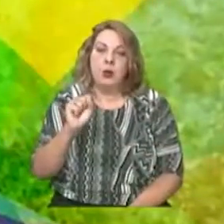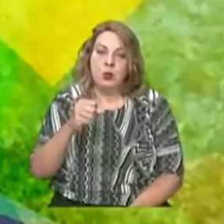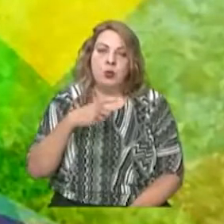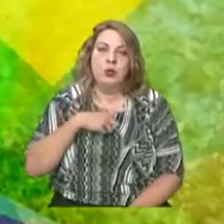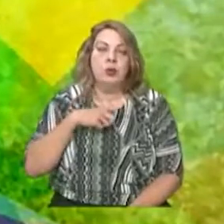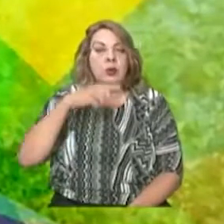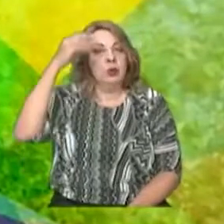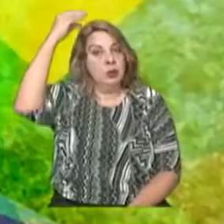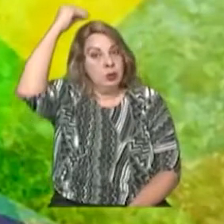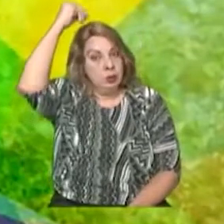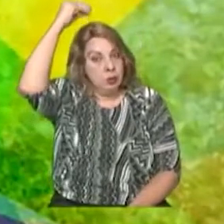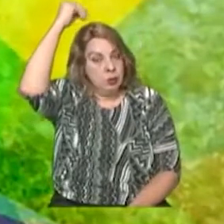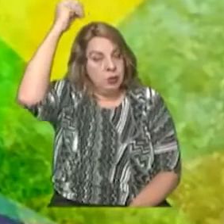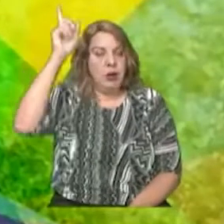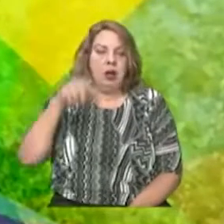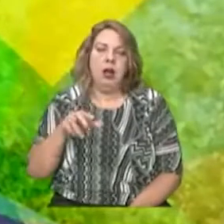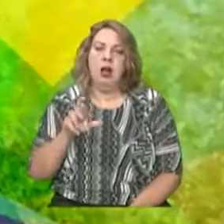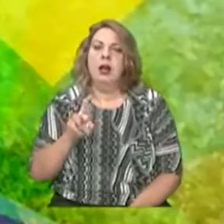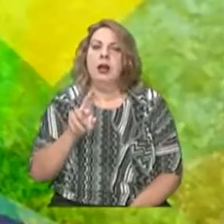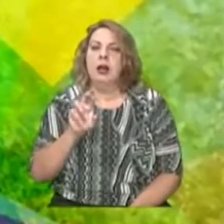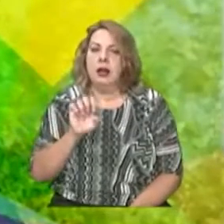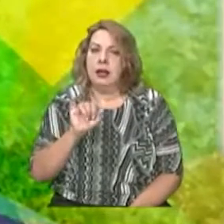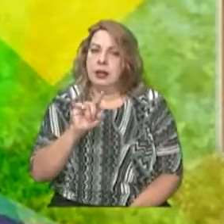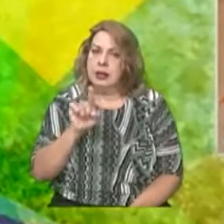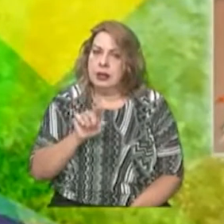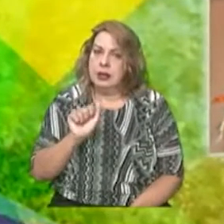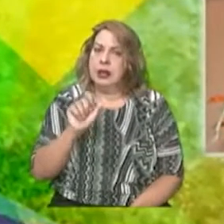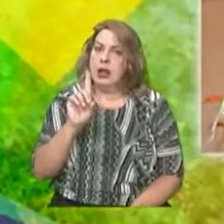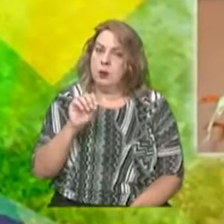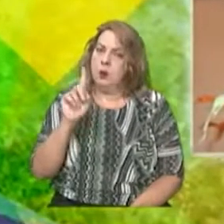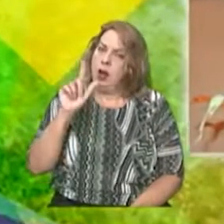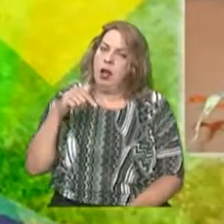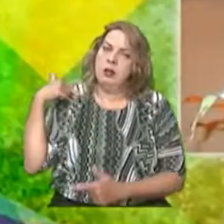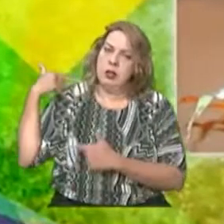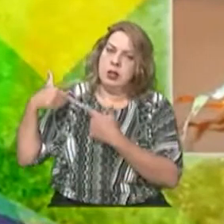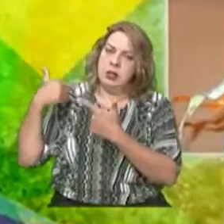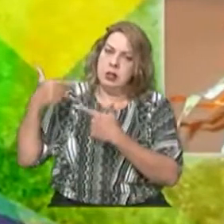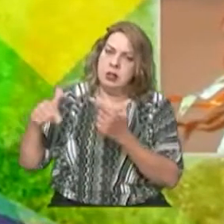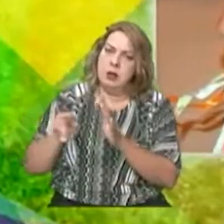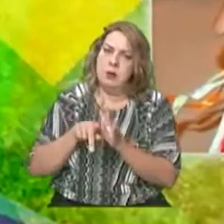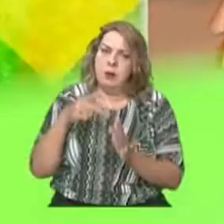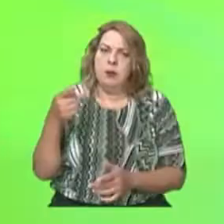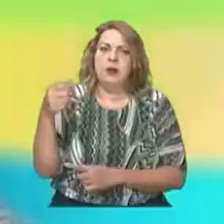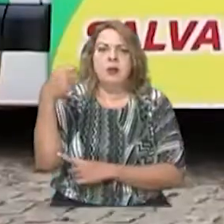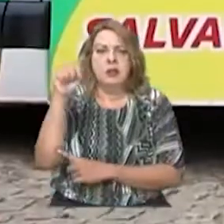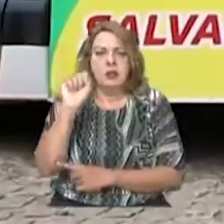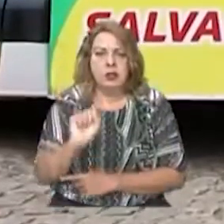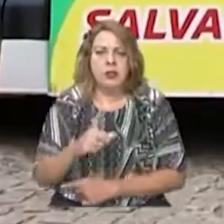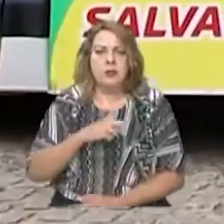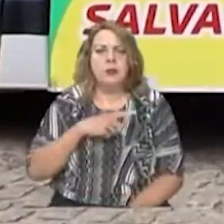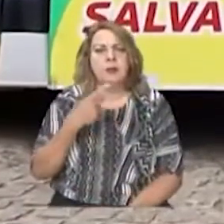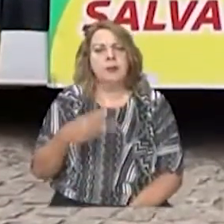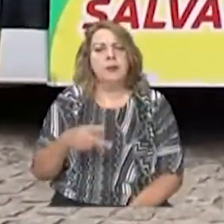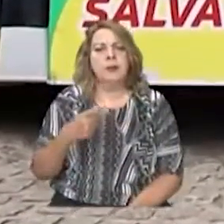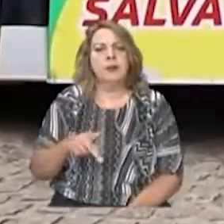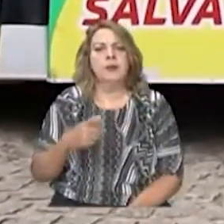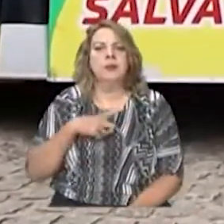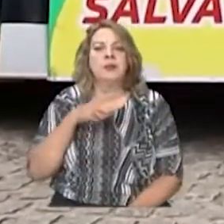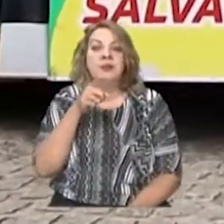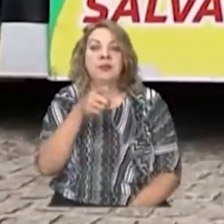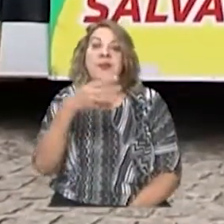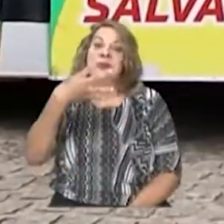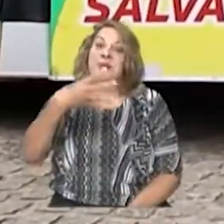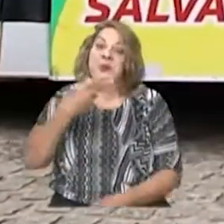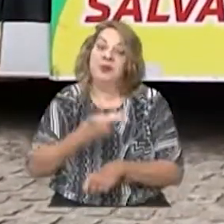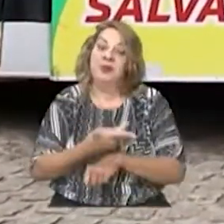Cristóvão. O Reisado é uma grande tradição do estado de Sergipe. E é destaque também na cidade do Felizardo do